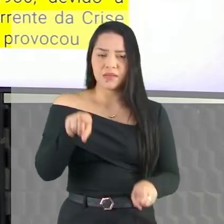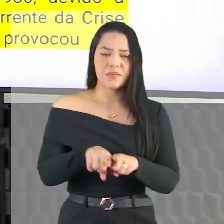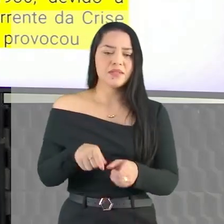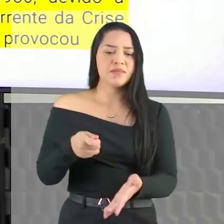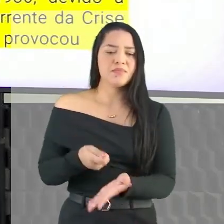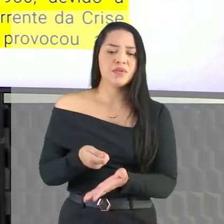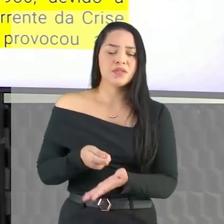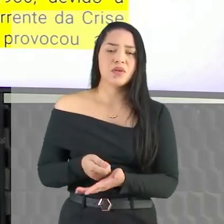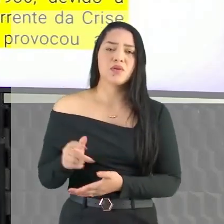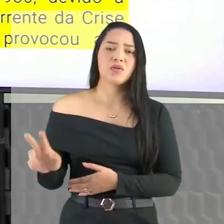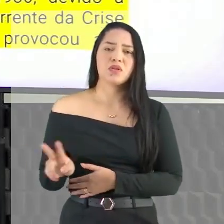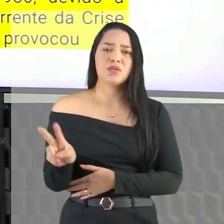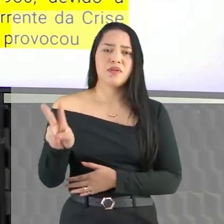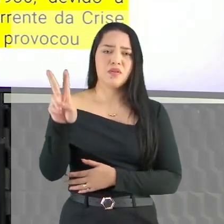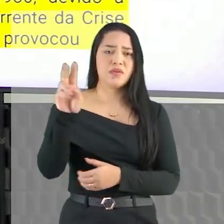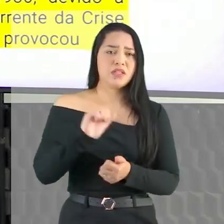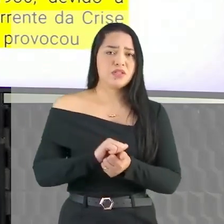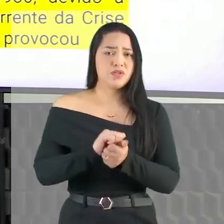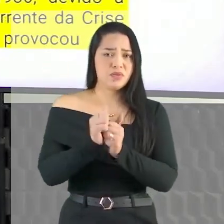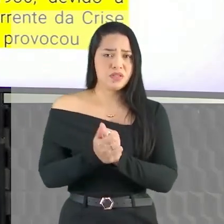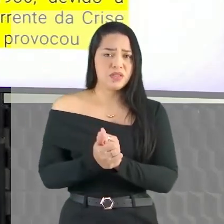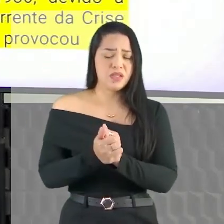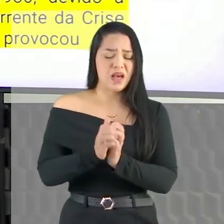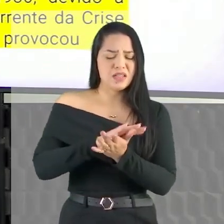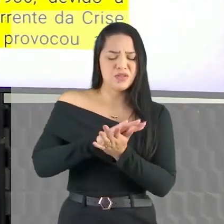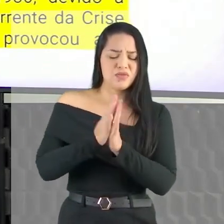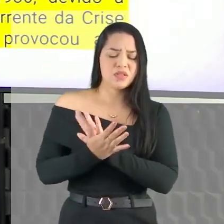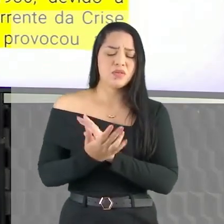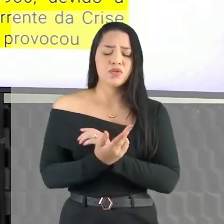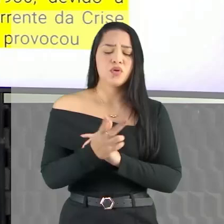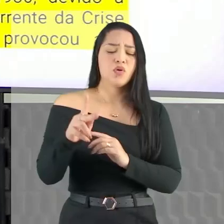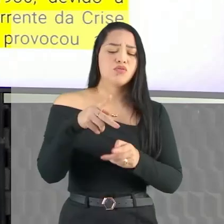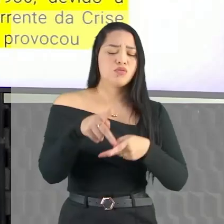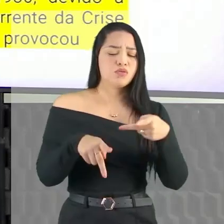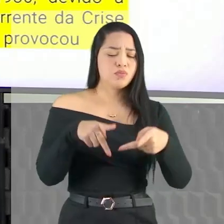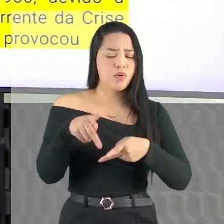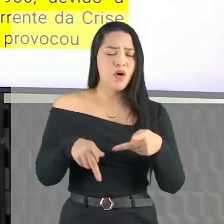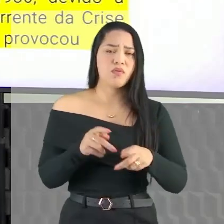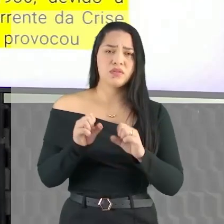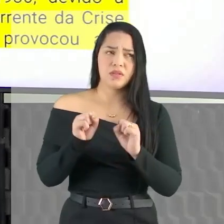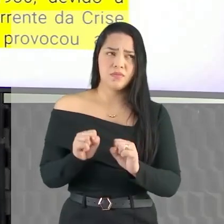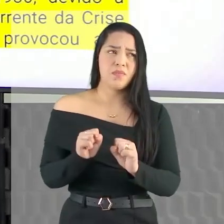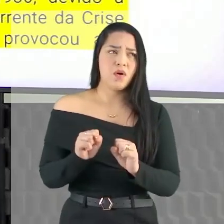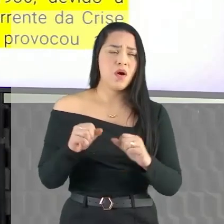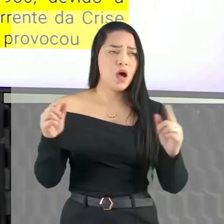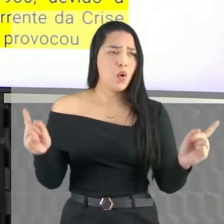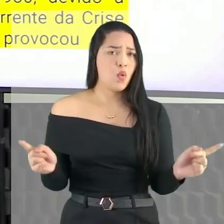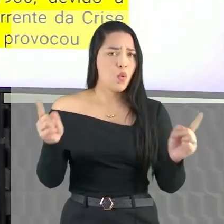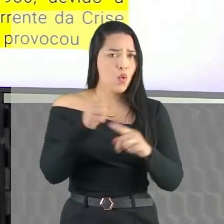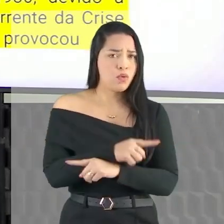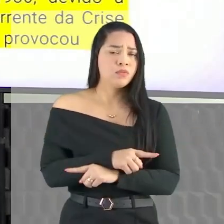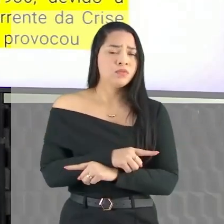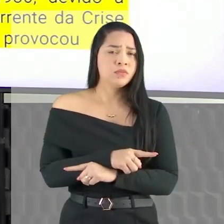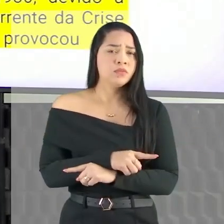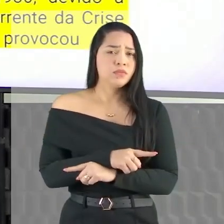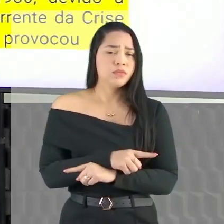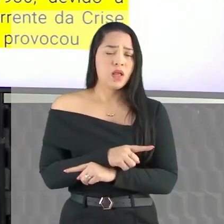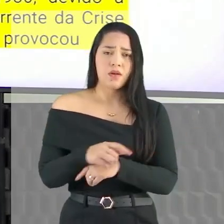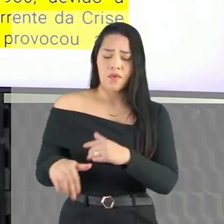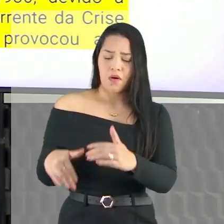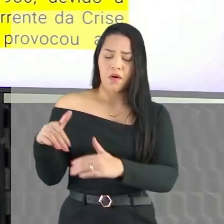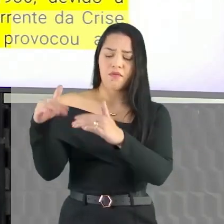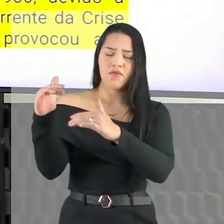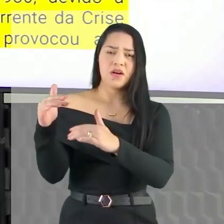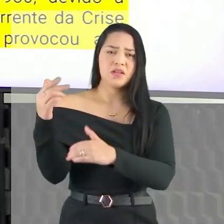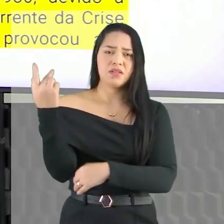desses valores, a destruição de outros povos que poderiam ser, né, ali ao contrário, ao